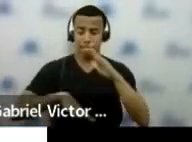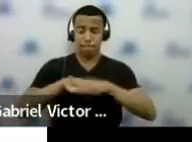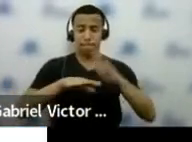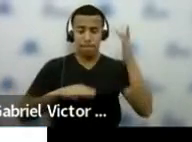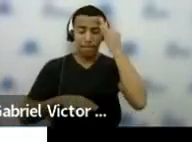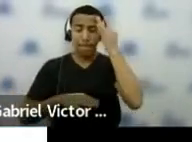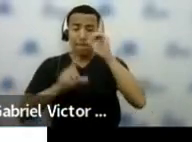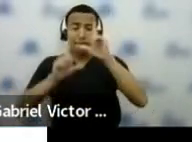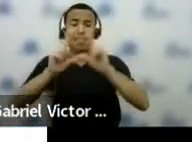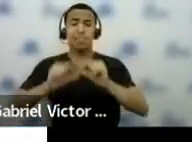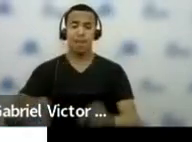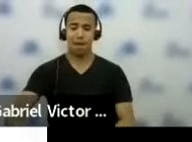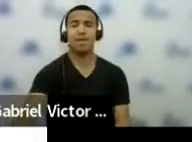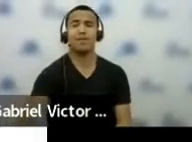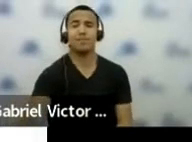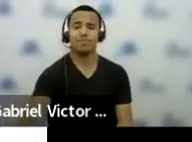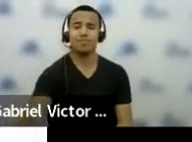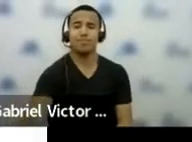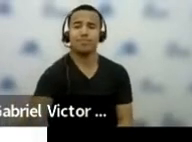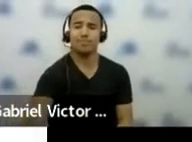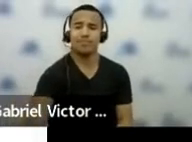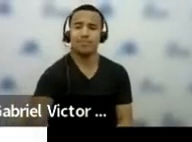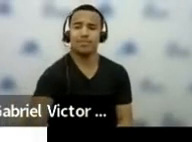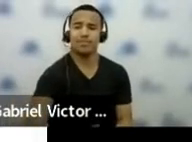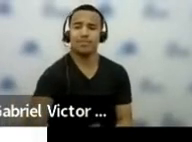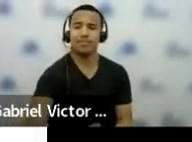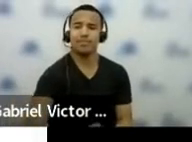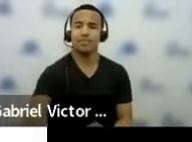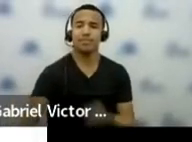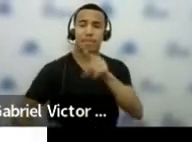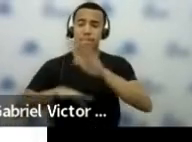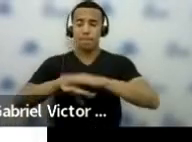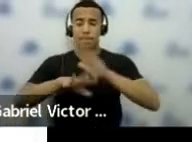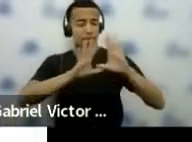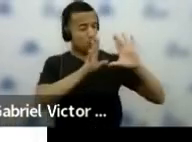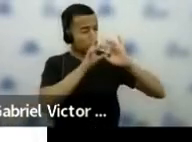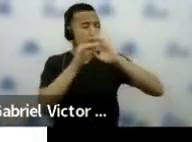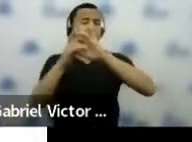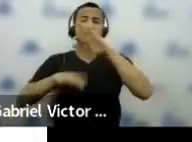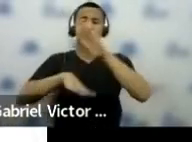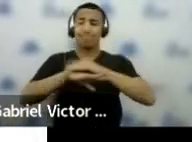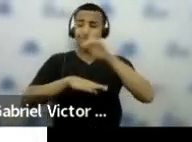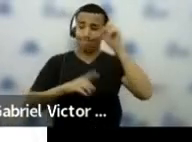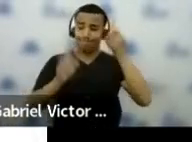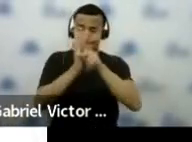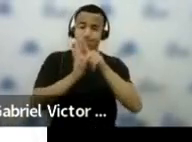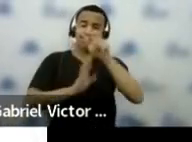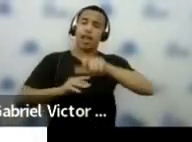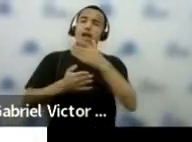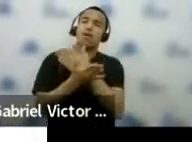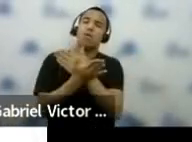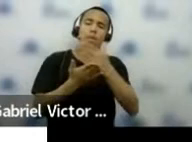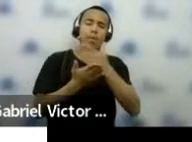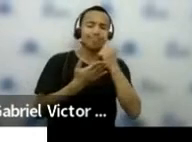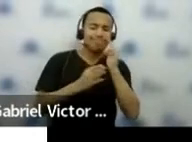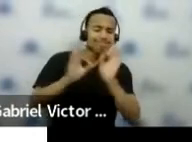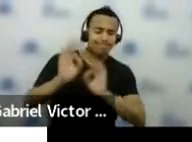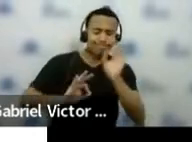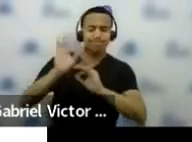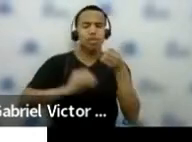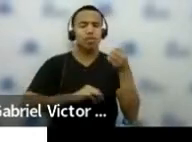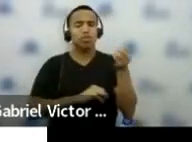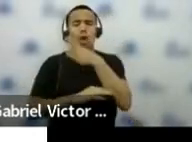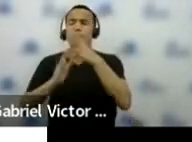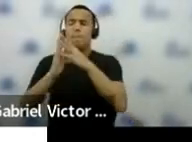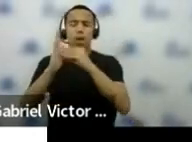menor. Né? Nesse contexto, né, de projetos mais complexos, a Embrapi começou a estruturar esse novo modelo,